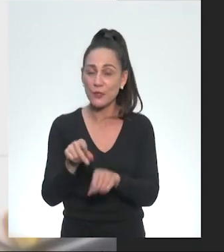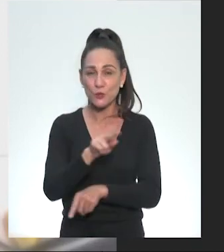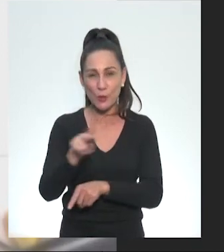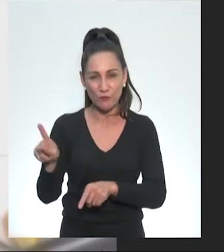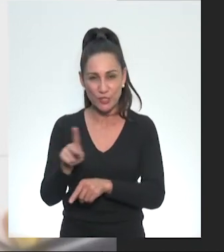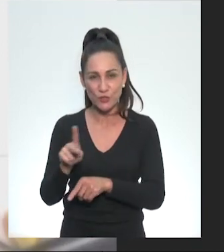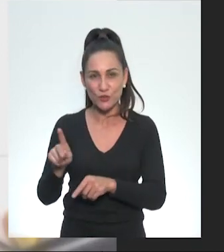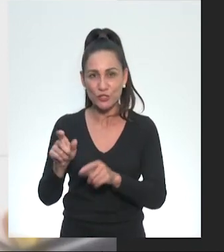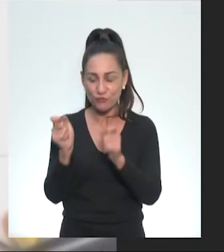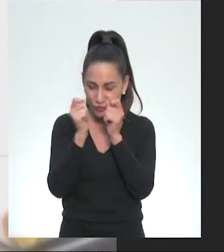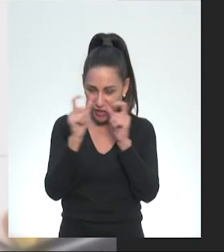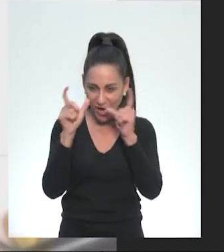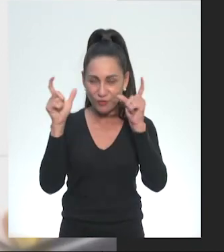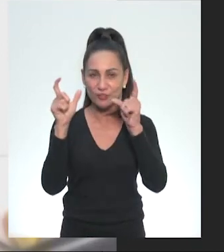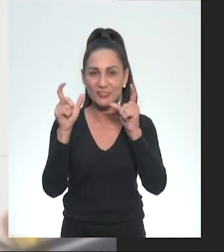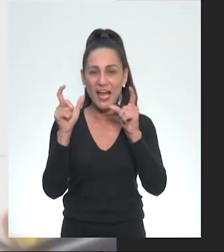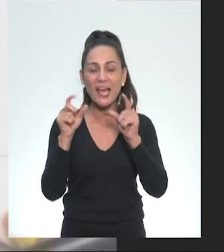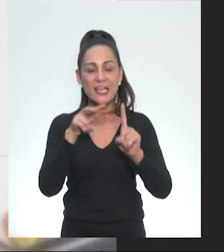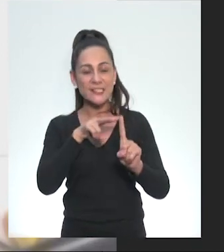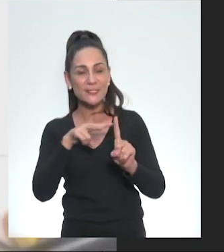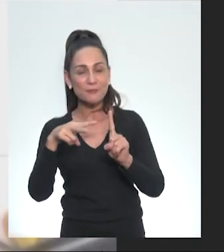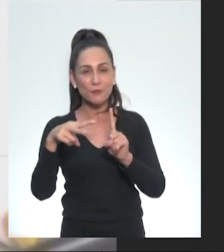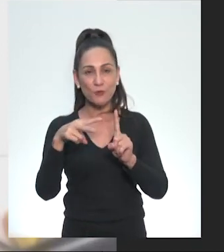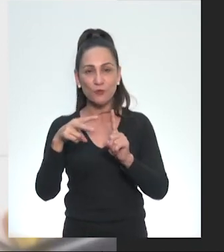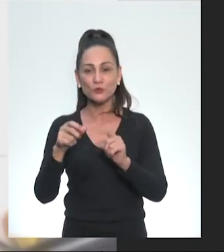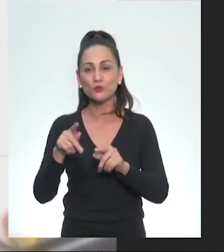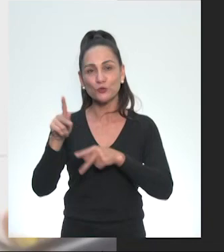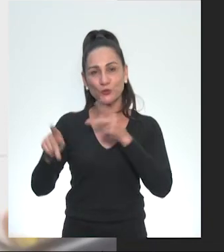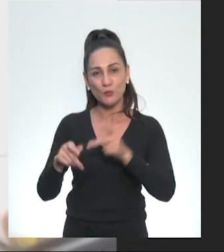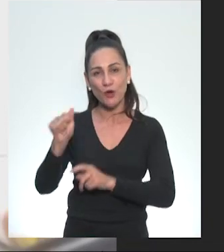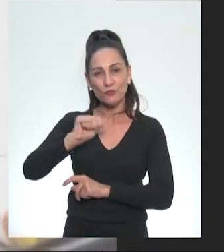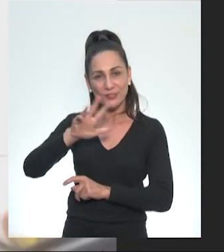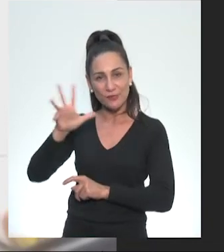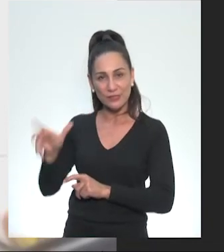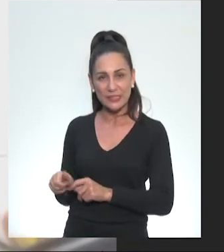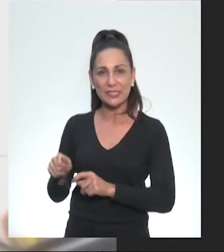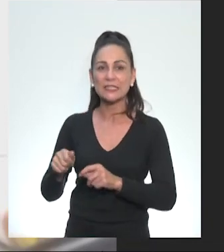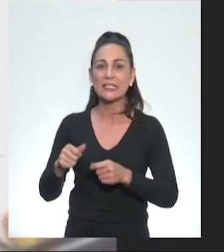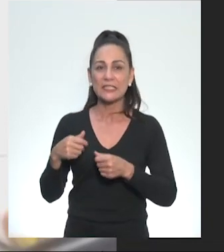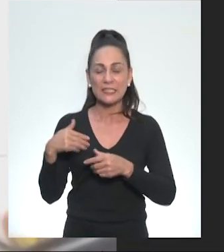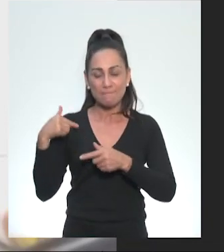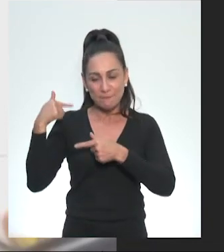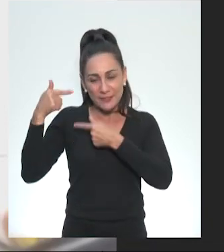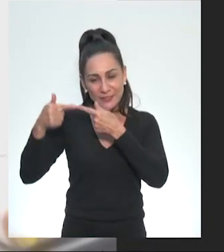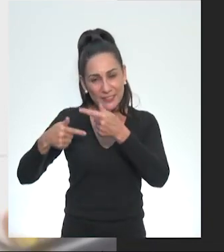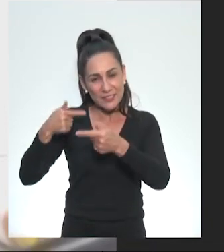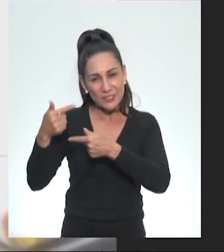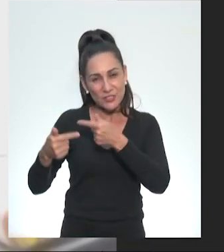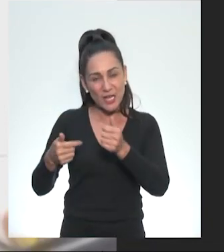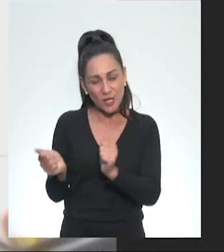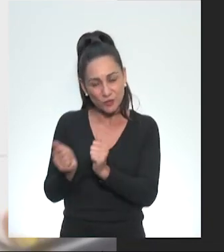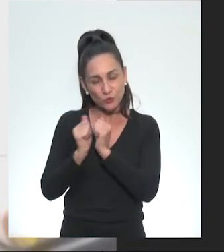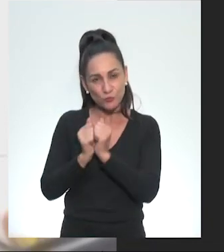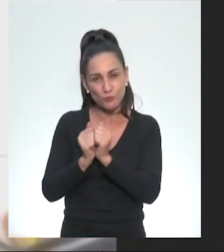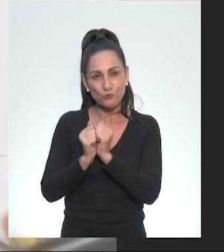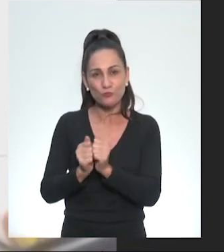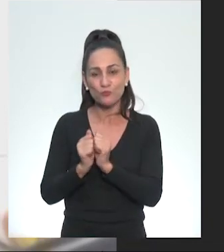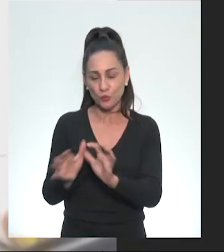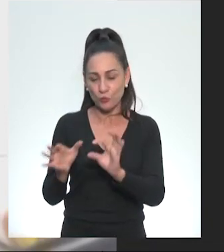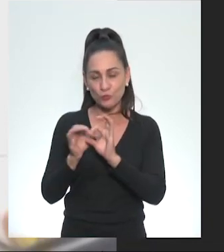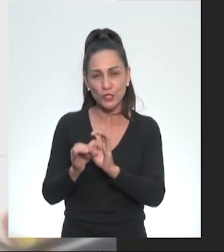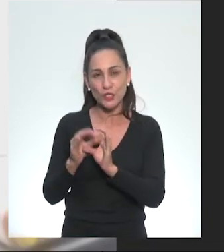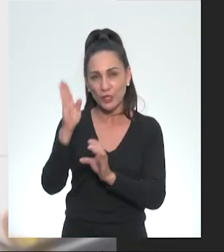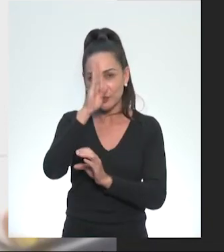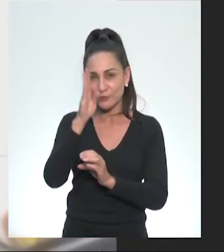de abordarem essa perspectiva, né? Dos povos africanos e que carrega, né? A ancestralidade brasileira, carrega muito